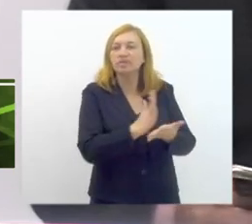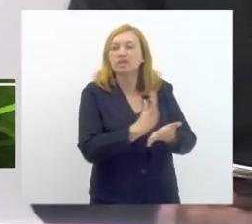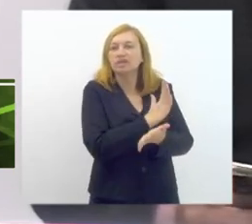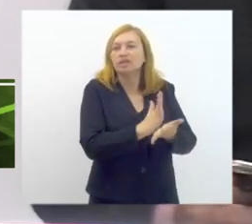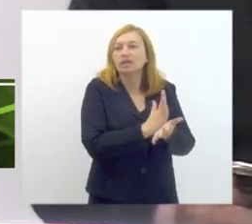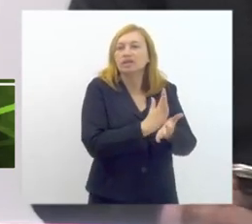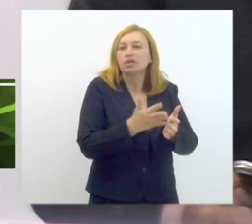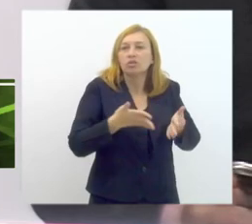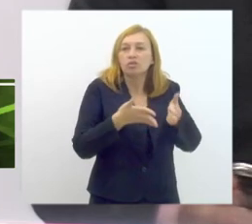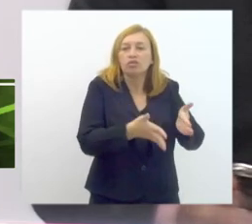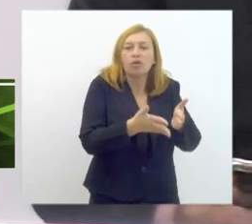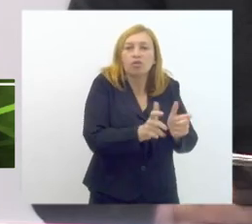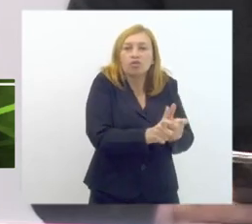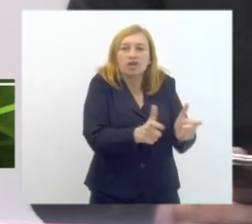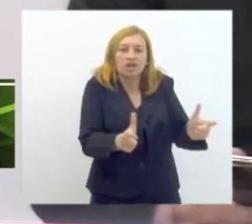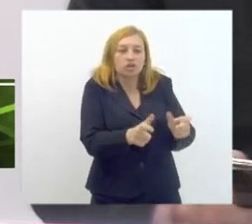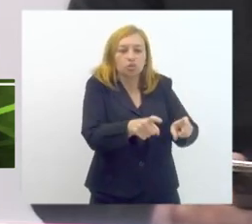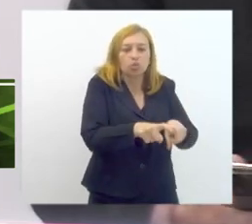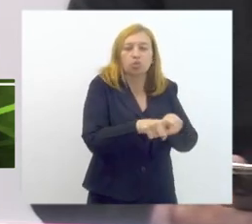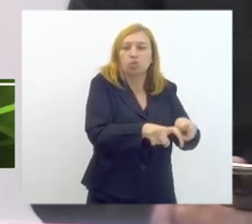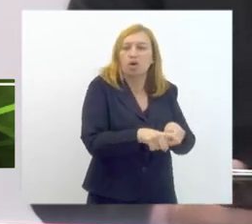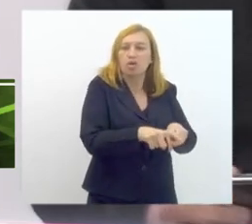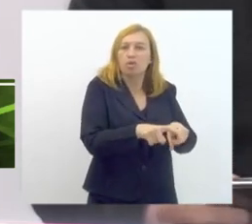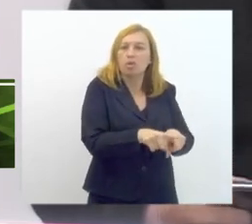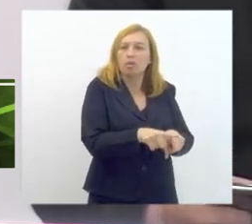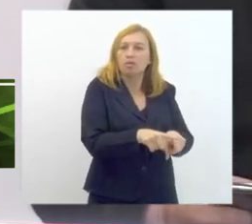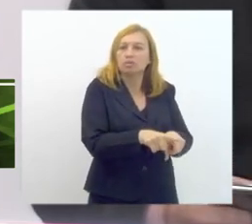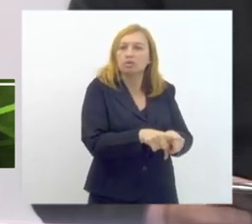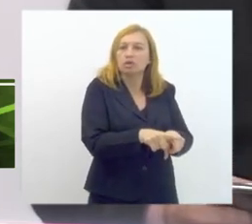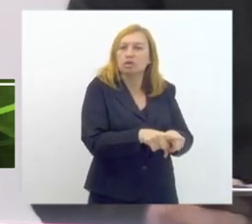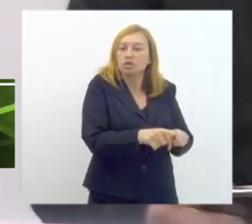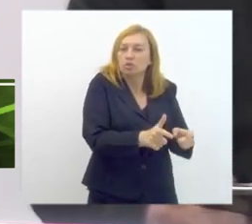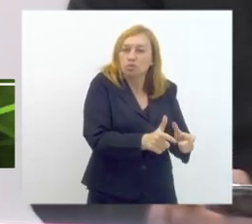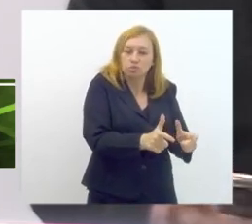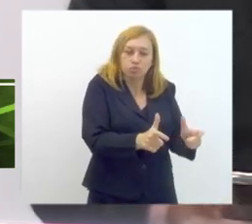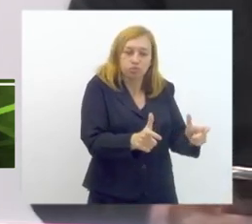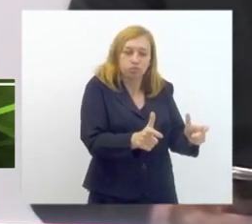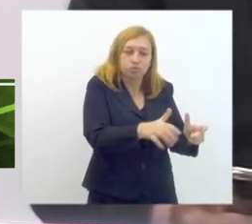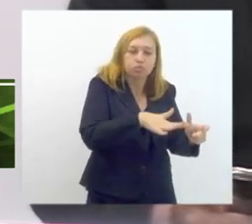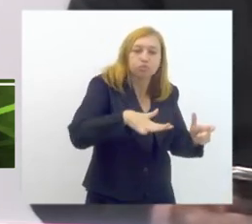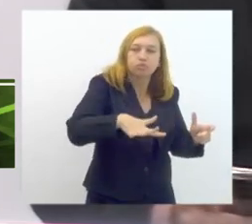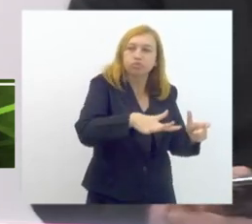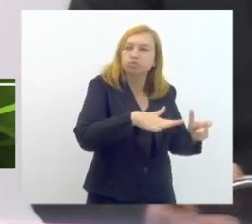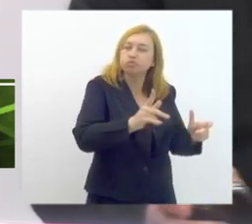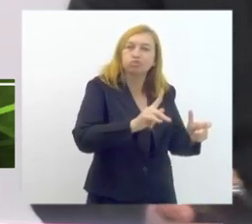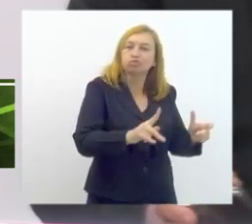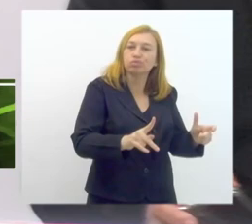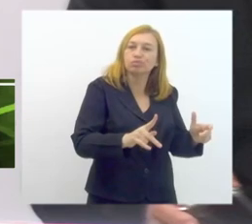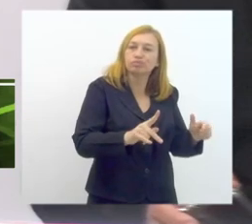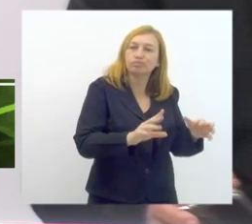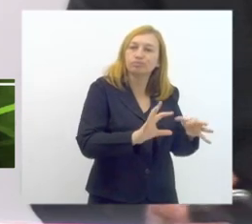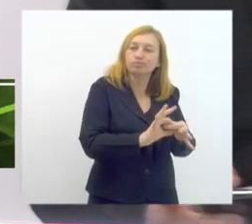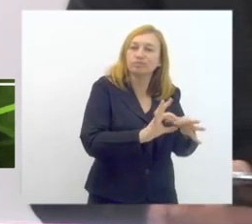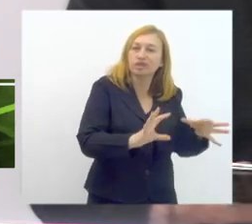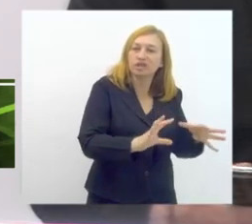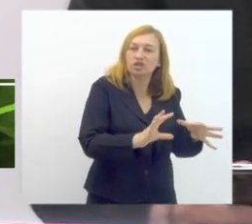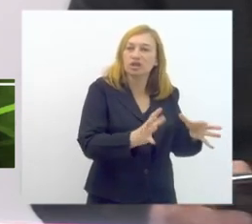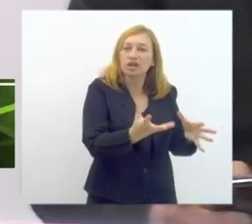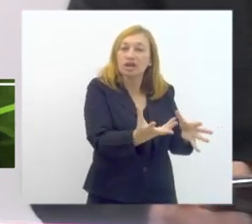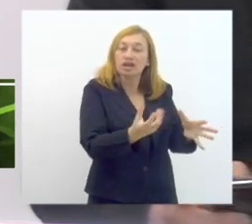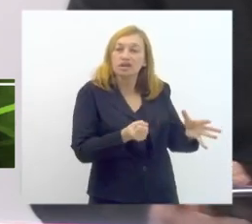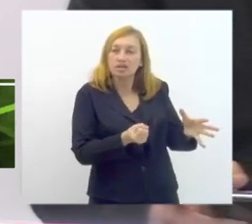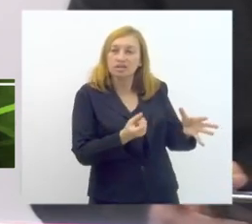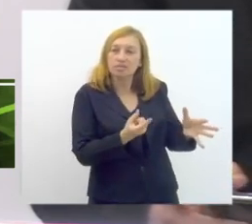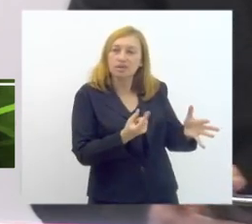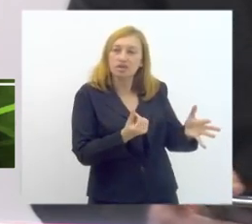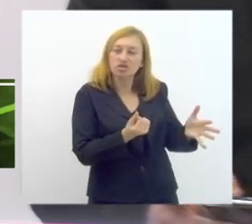vocação enorme rural e o tamanho dele, no geral, não permite que se receba muitos recursos